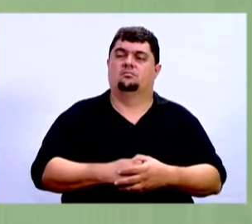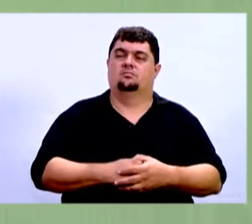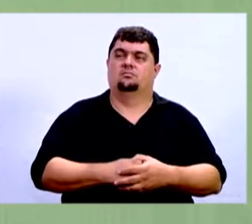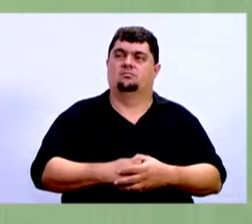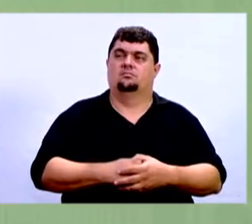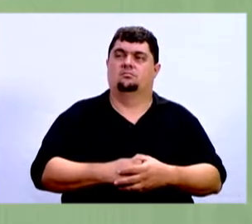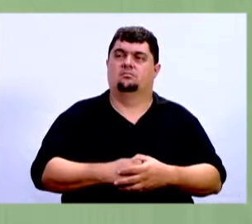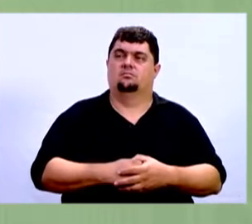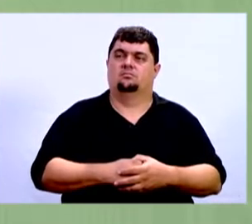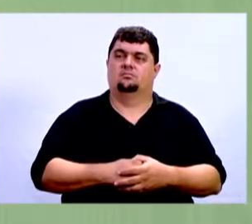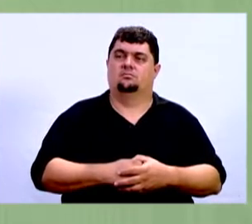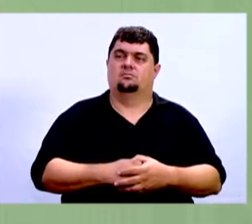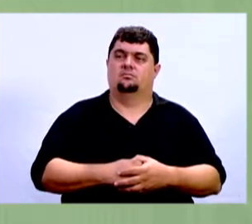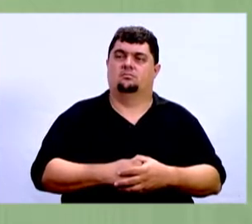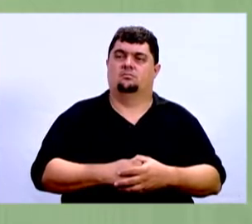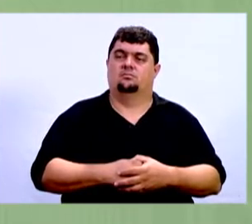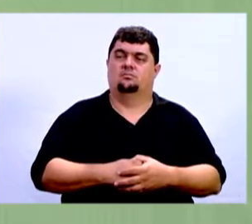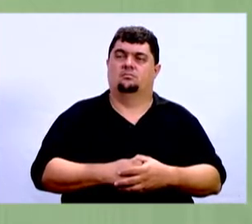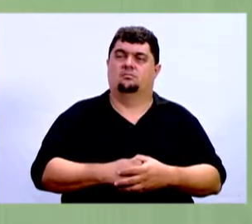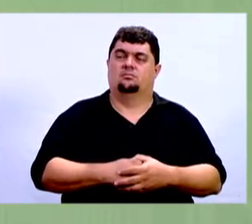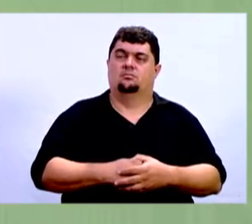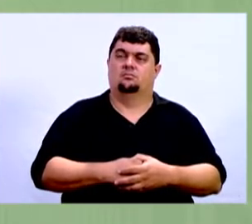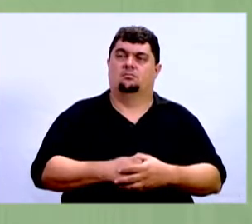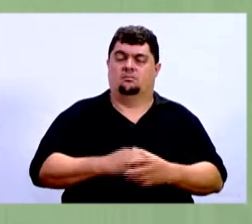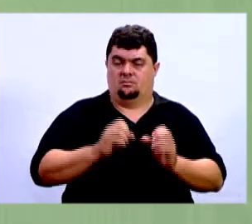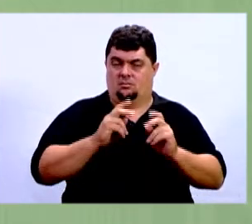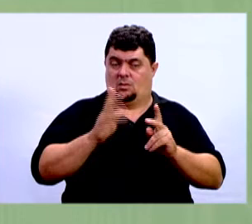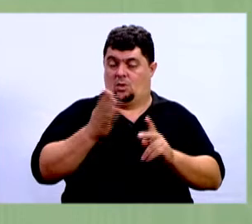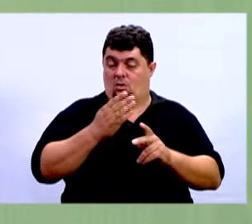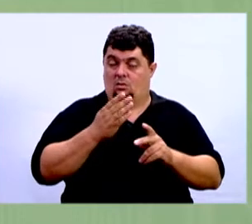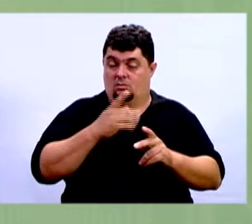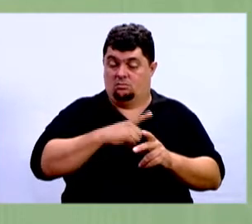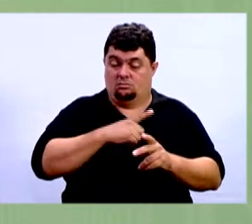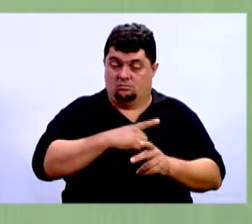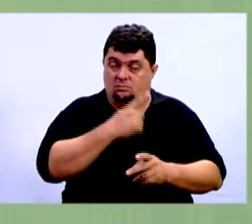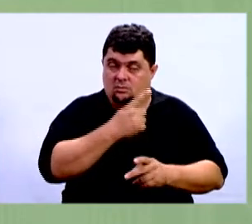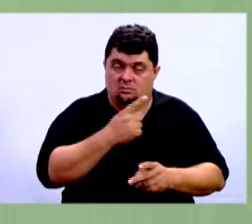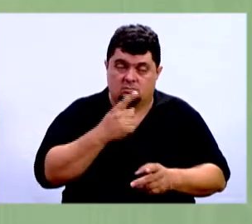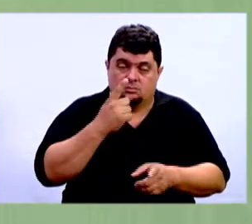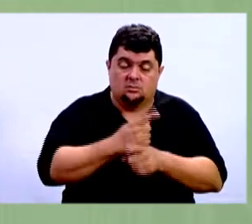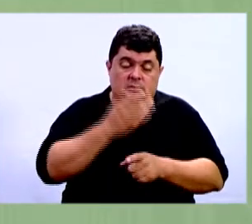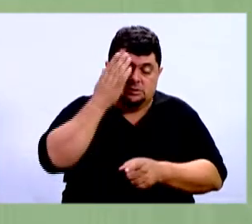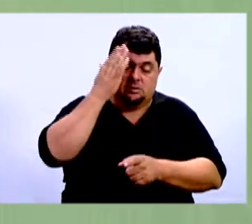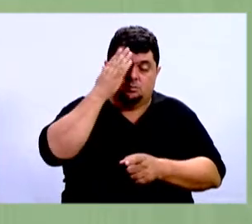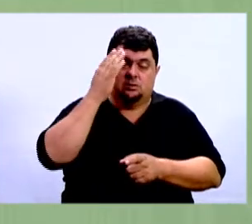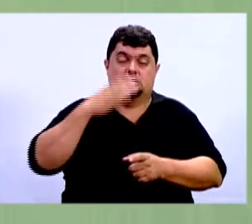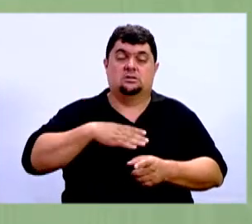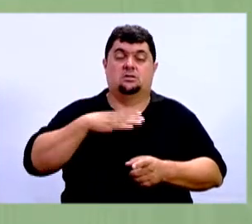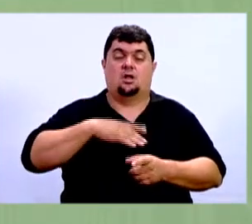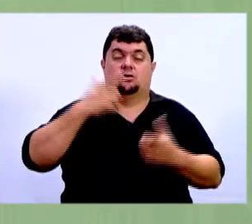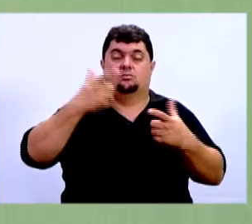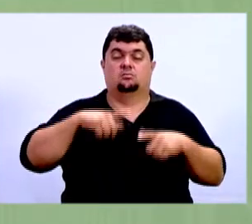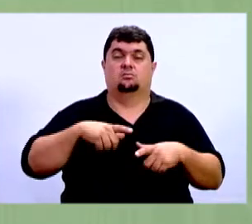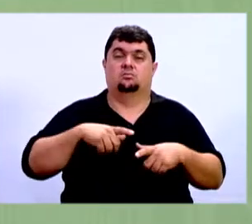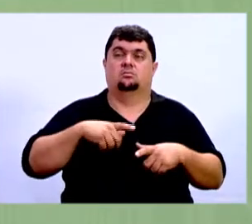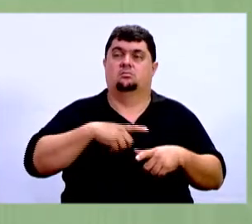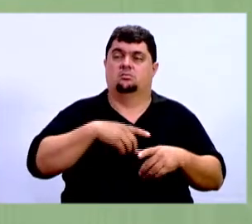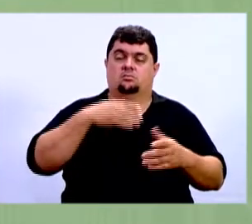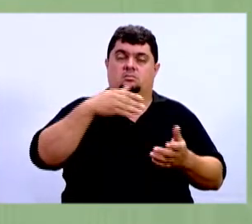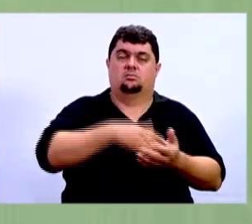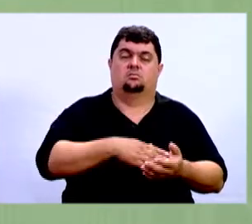Ok? A revista, normalmente lá você vai ter qual é a cidade da revista. Por fim, você